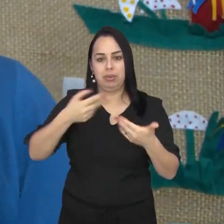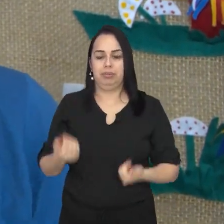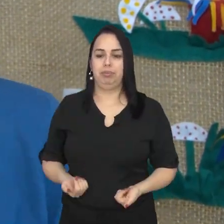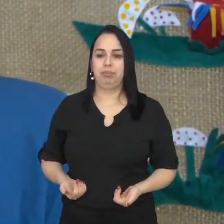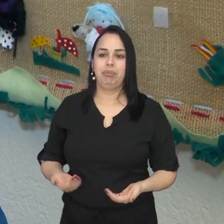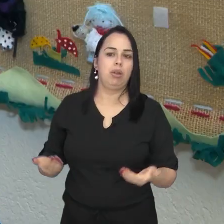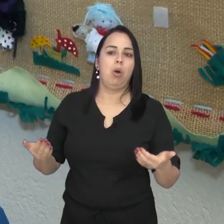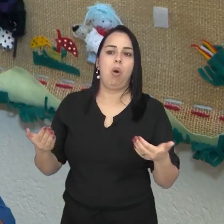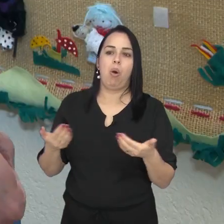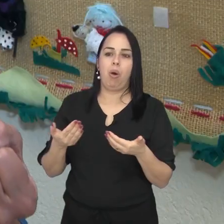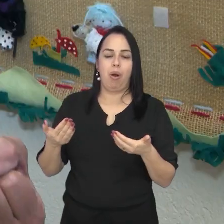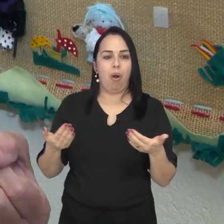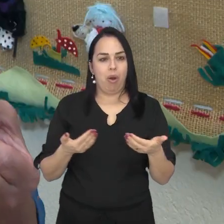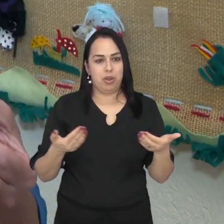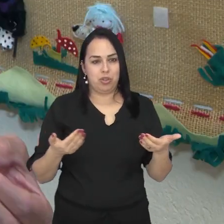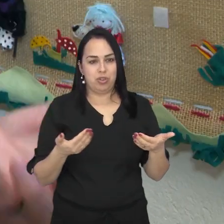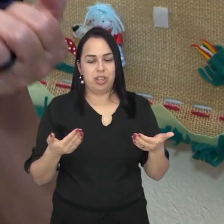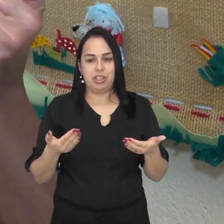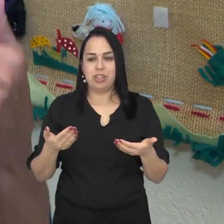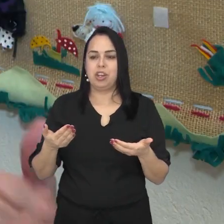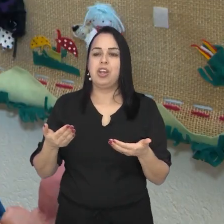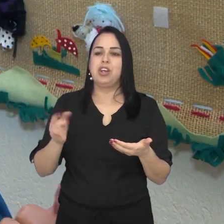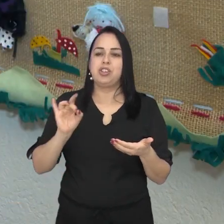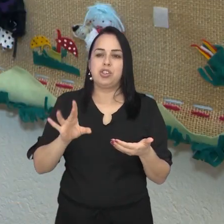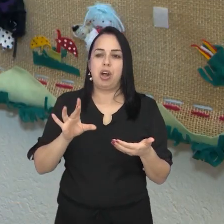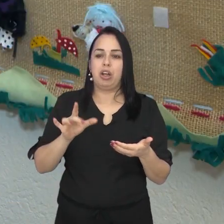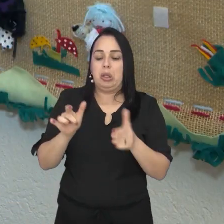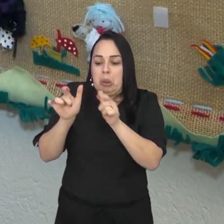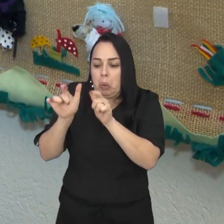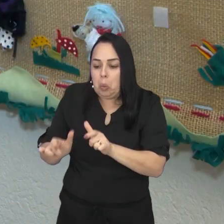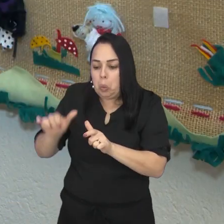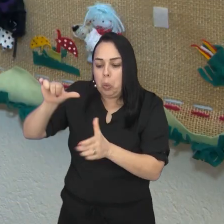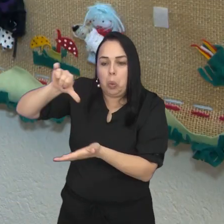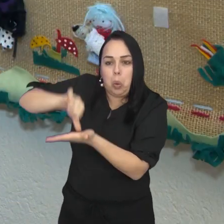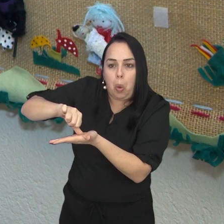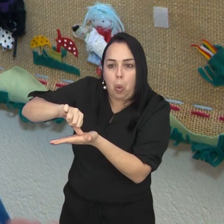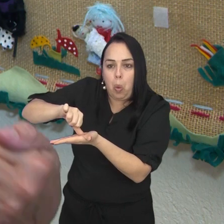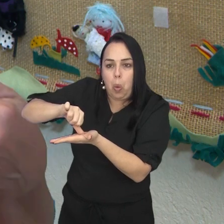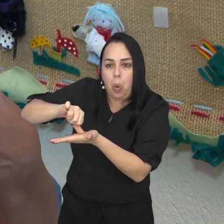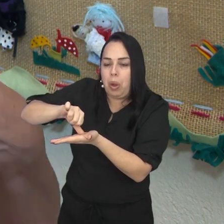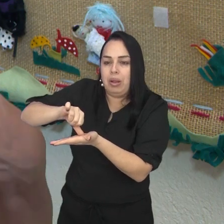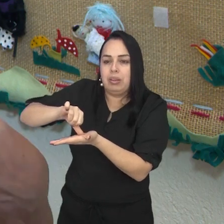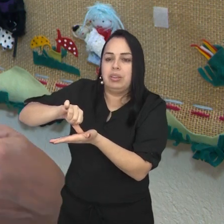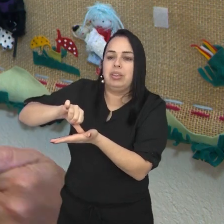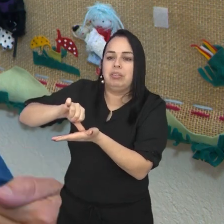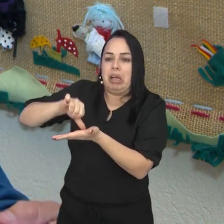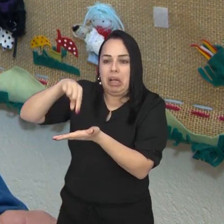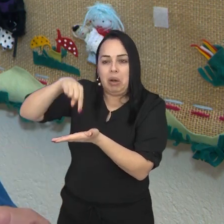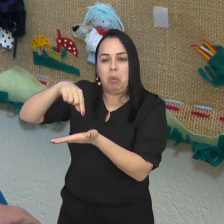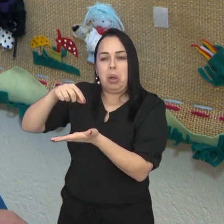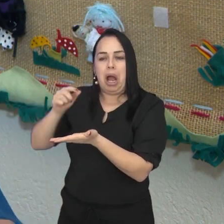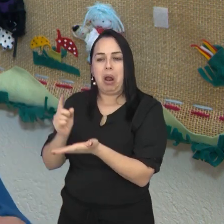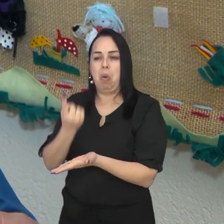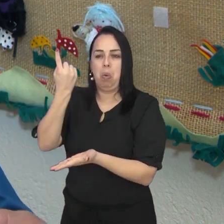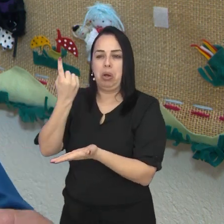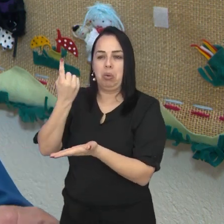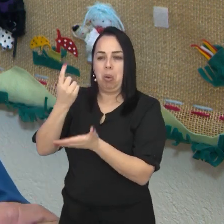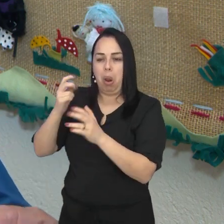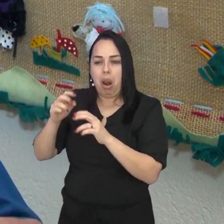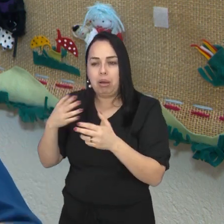São José. Hoje nós não temos que só receber em um único espaço físico, caminhar,